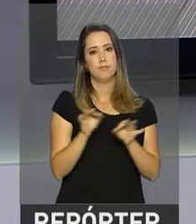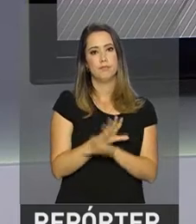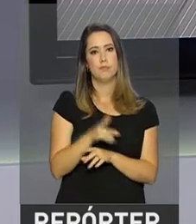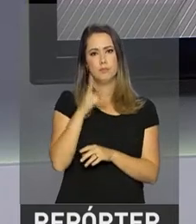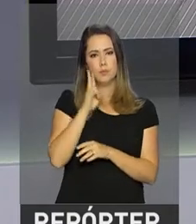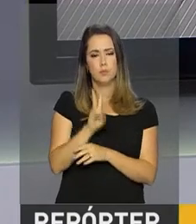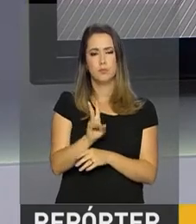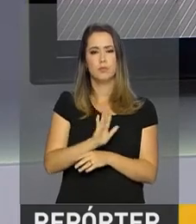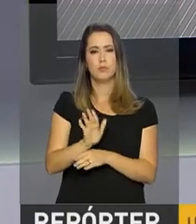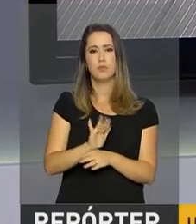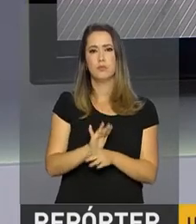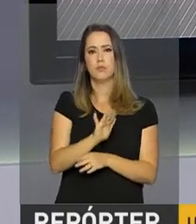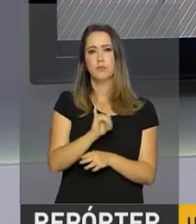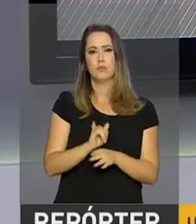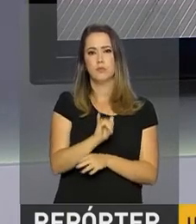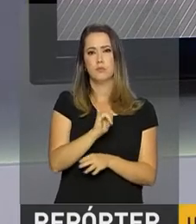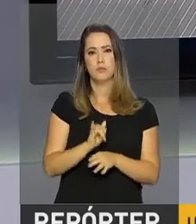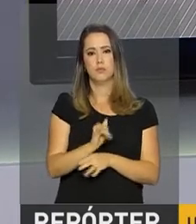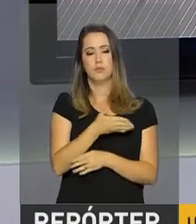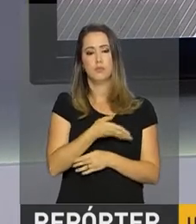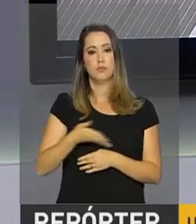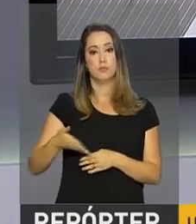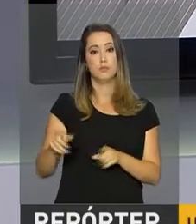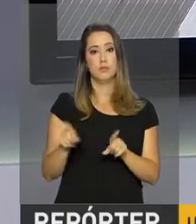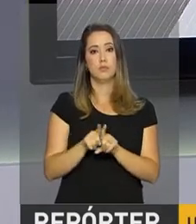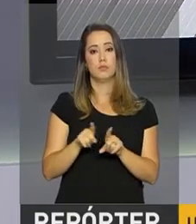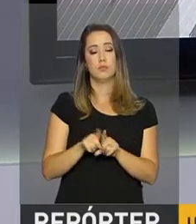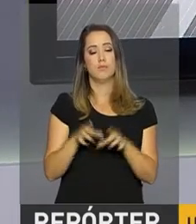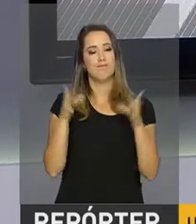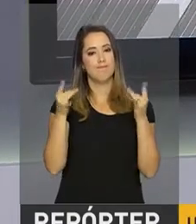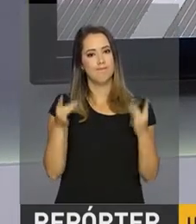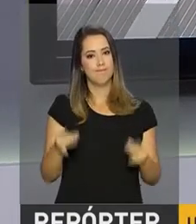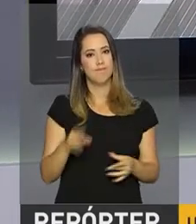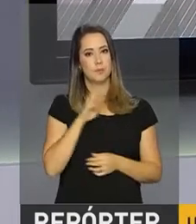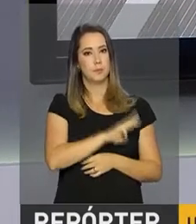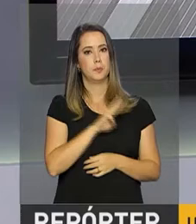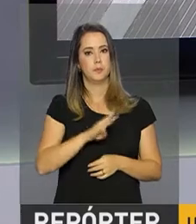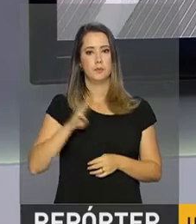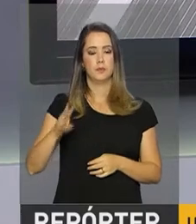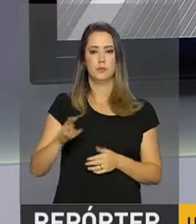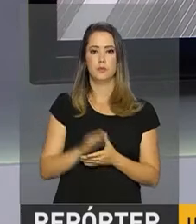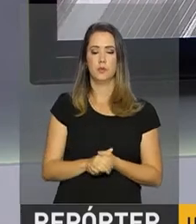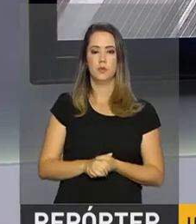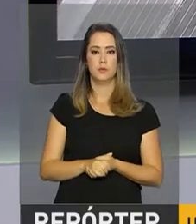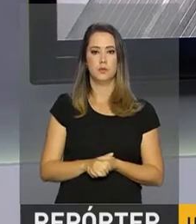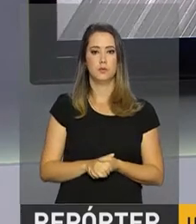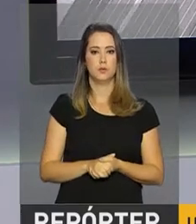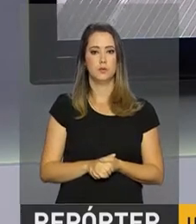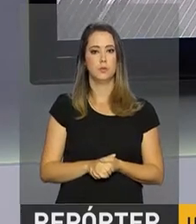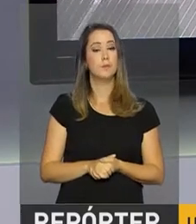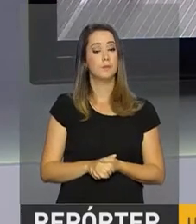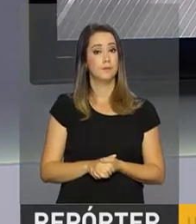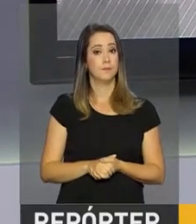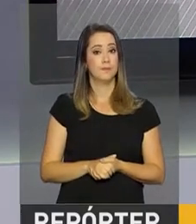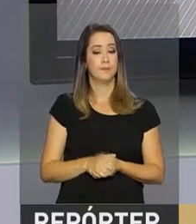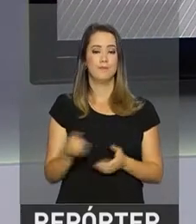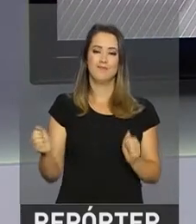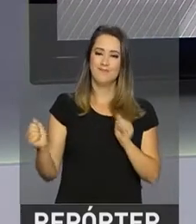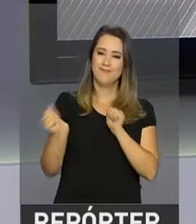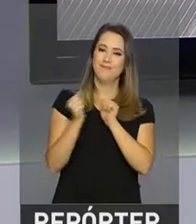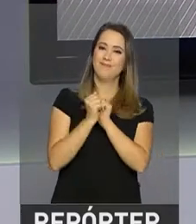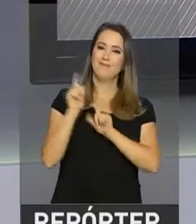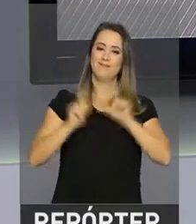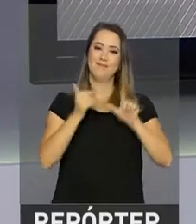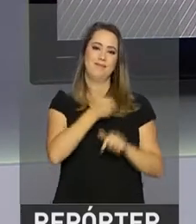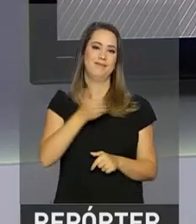e reveja as nossas reportagens no youtube a companhia também toda a programação da nbr em nossa página na internet que continue com a gente